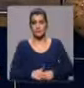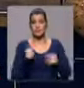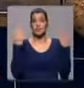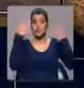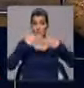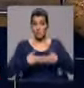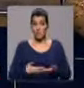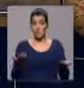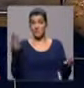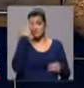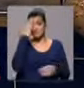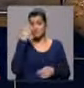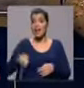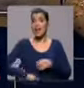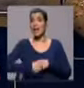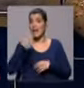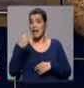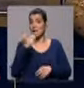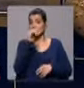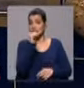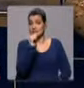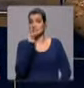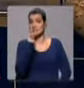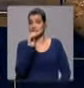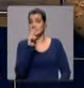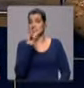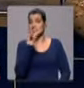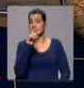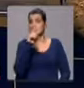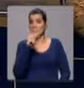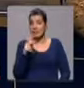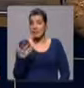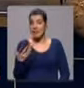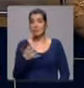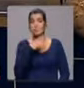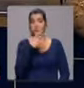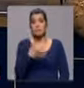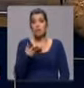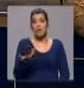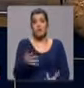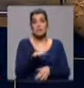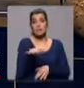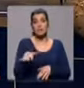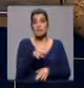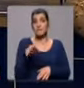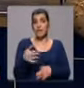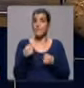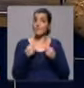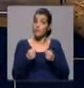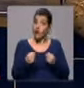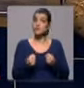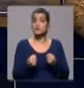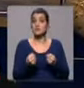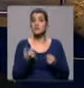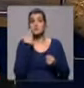perspectiva de uma vitória do Syriza, que se está a desenhar com contornos bastante fortes nas